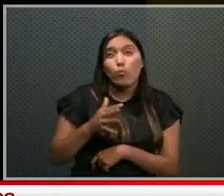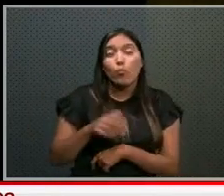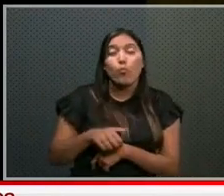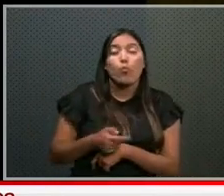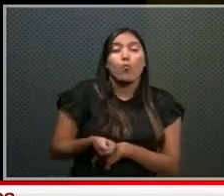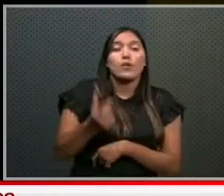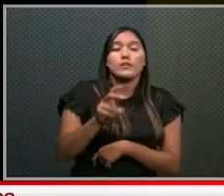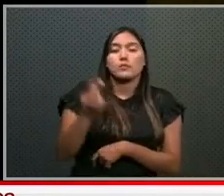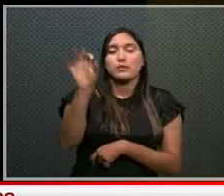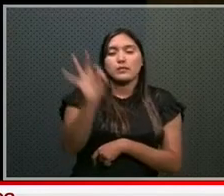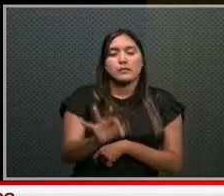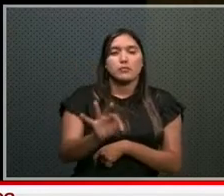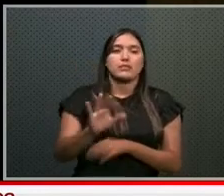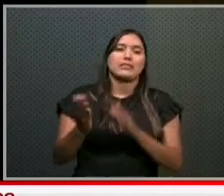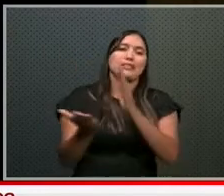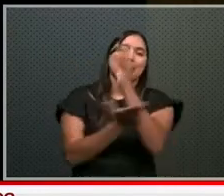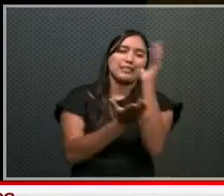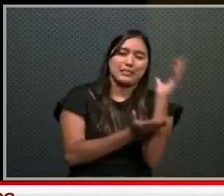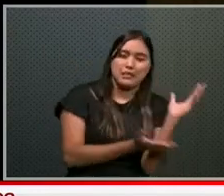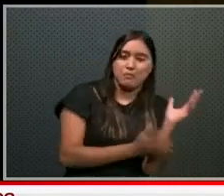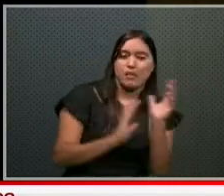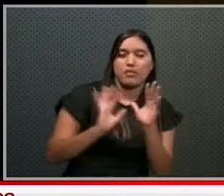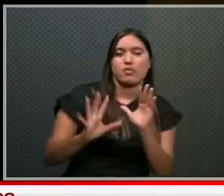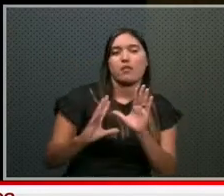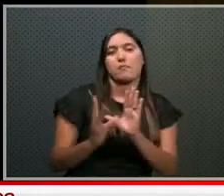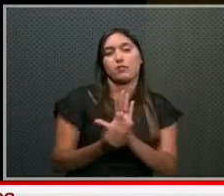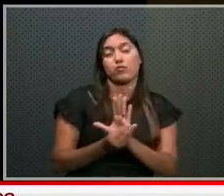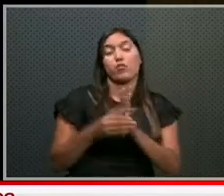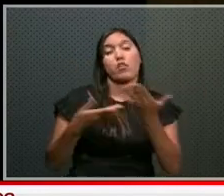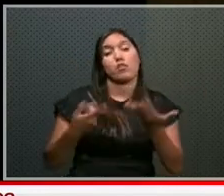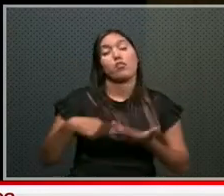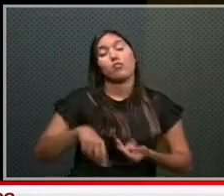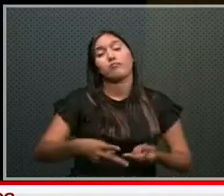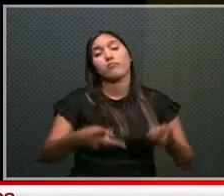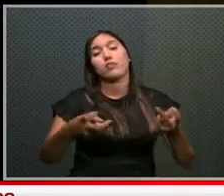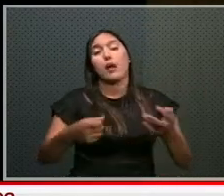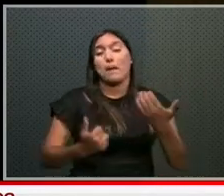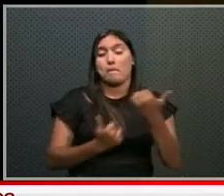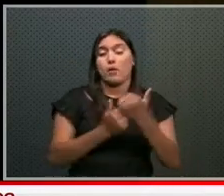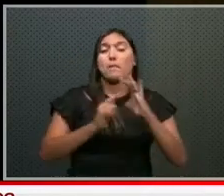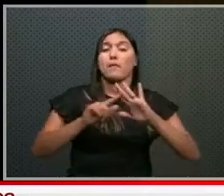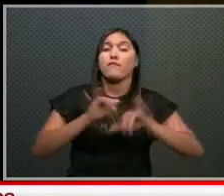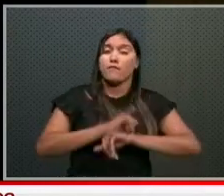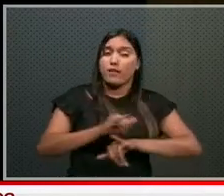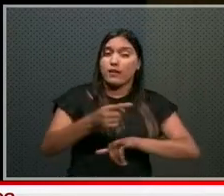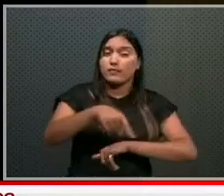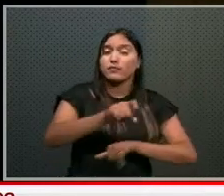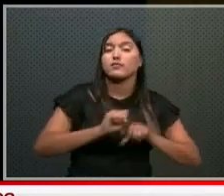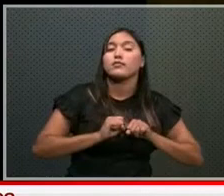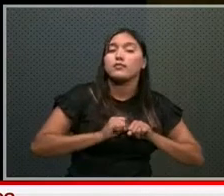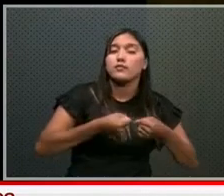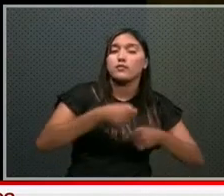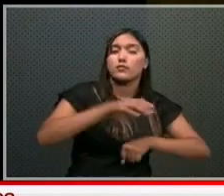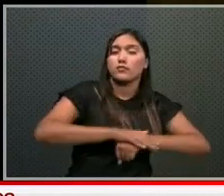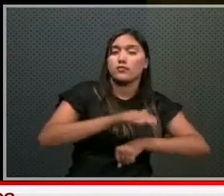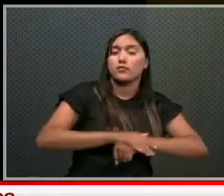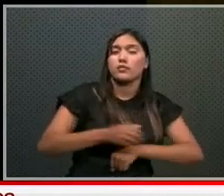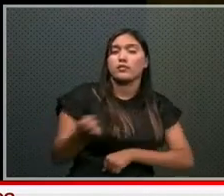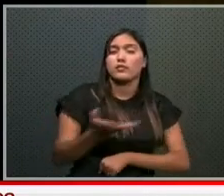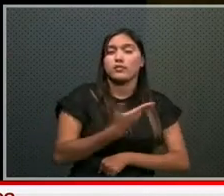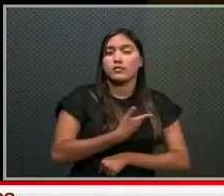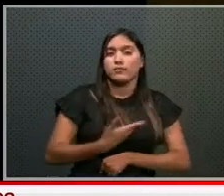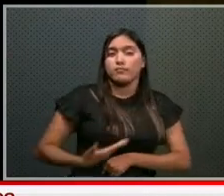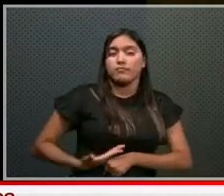embora nós reconhecemos apoiamos e em público eu quero dizer o esforço do atual governo